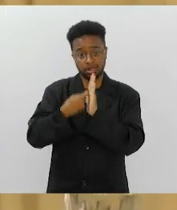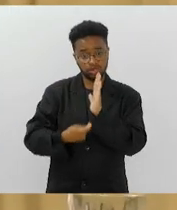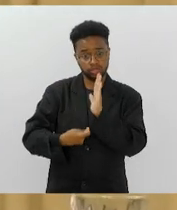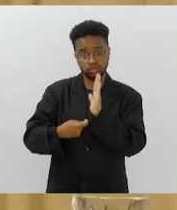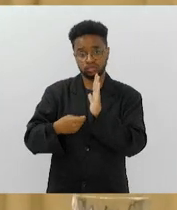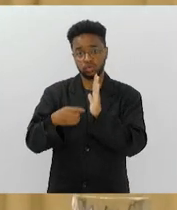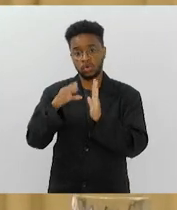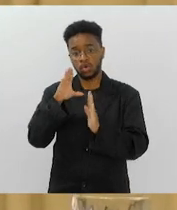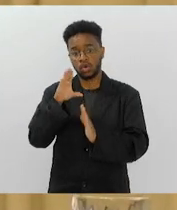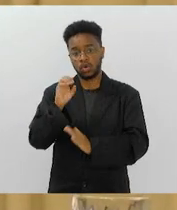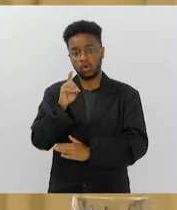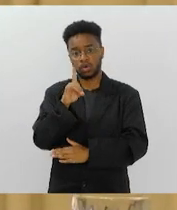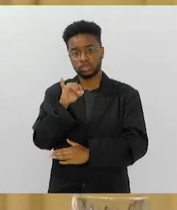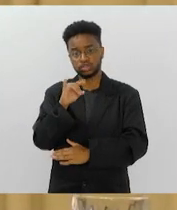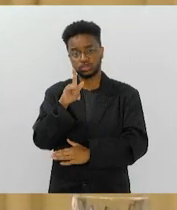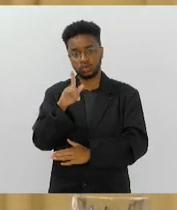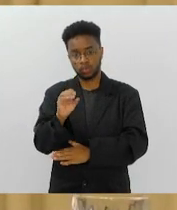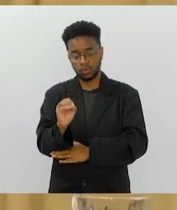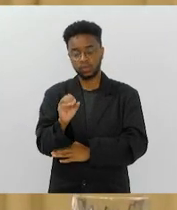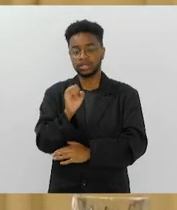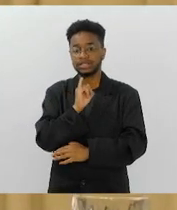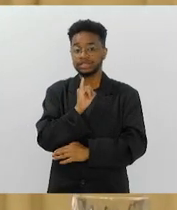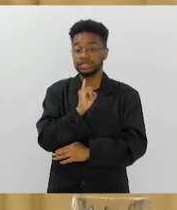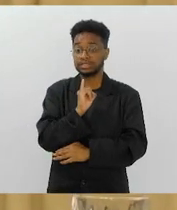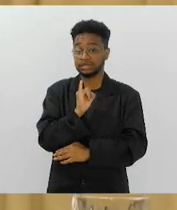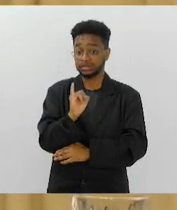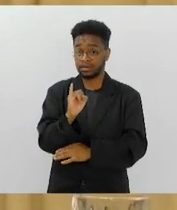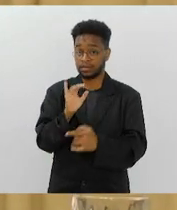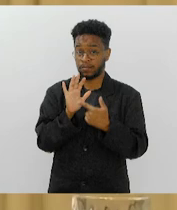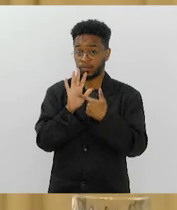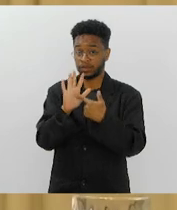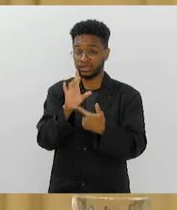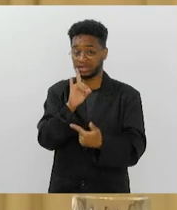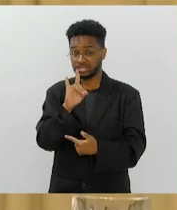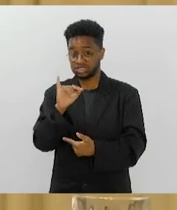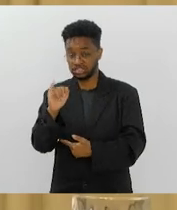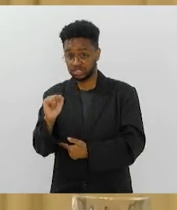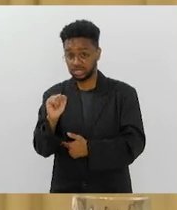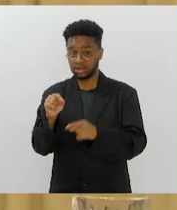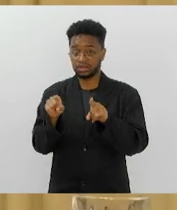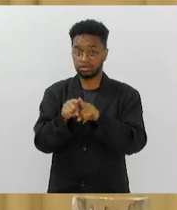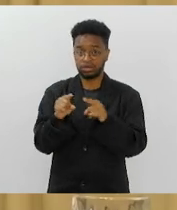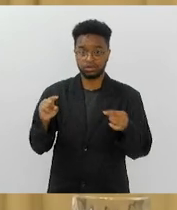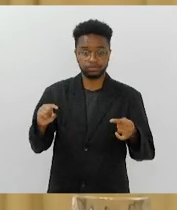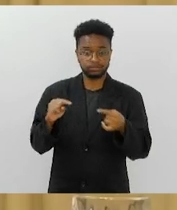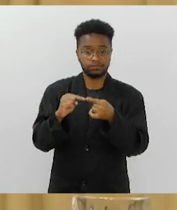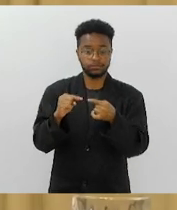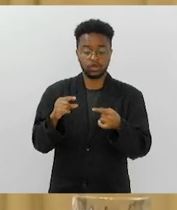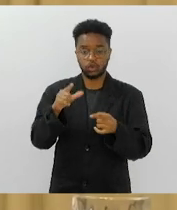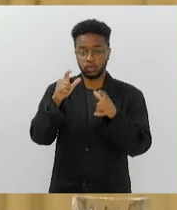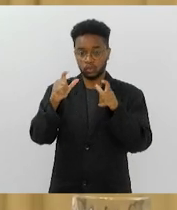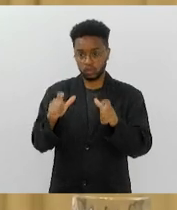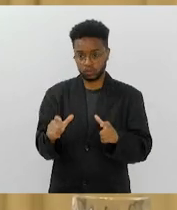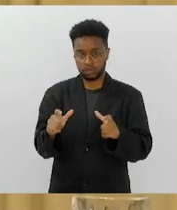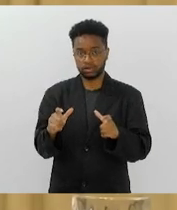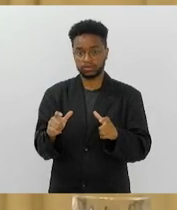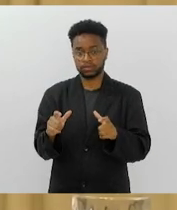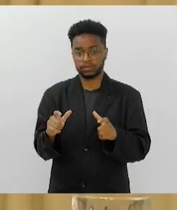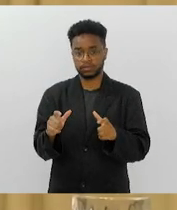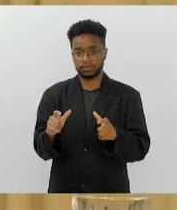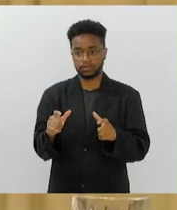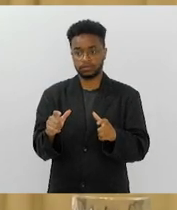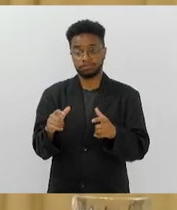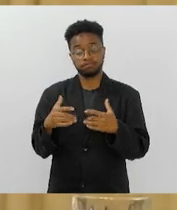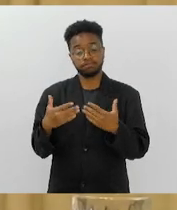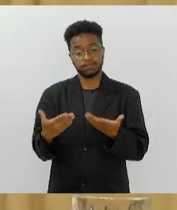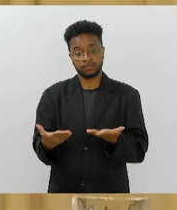que remetam a uma data, a uma localidade, e com esses